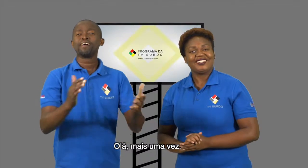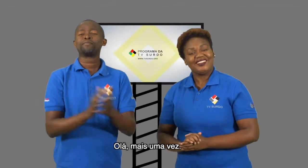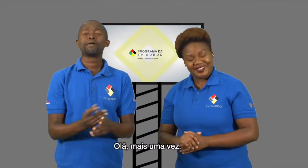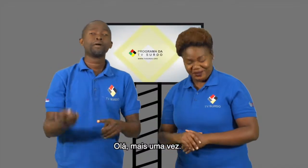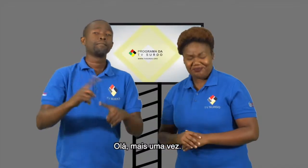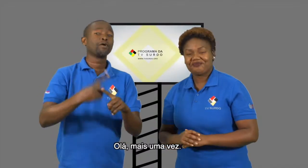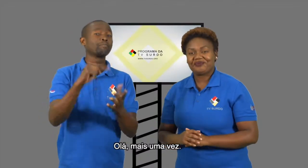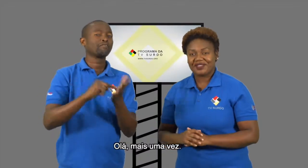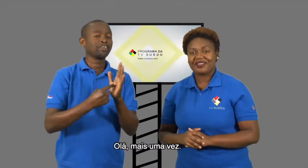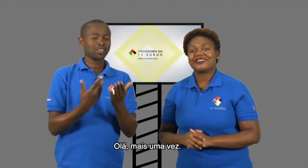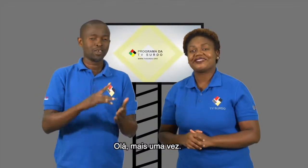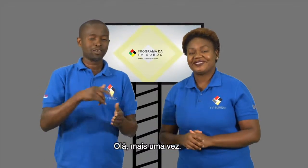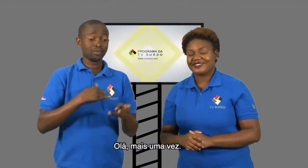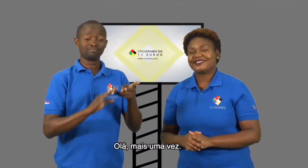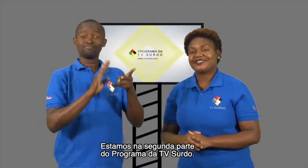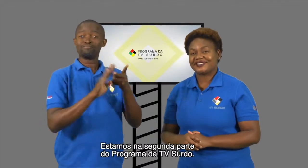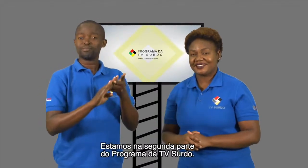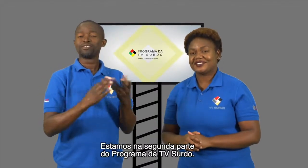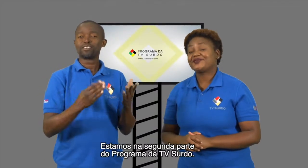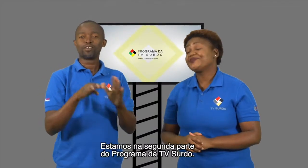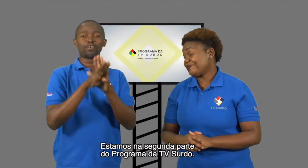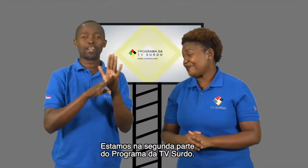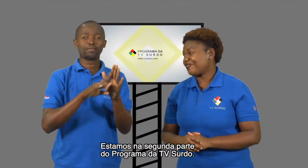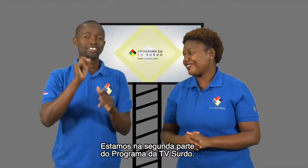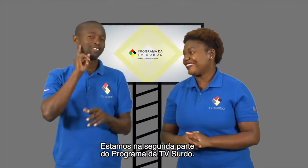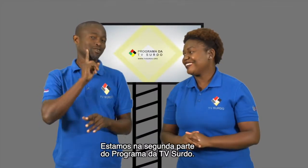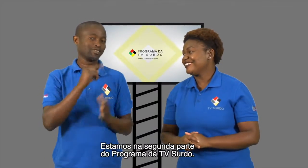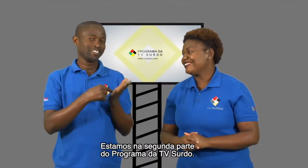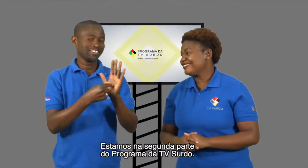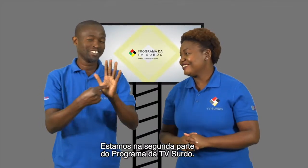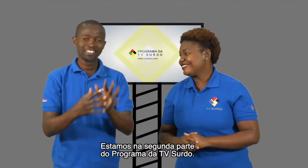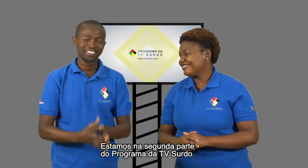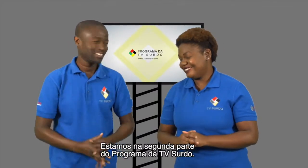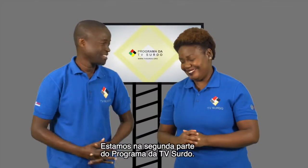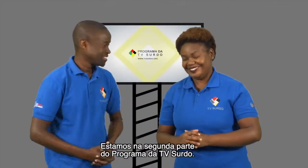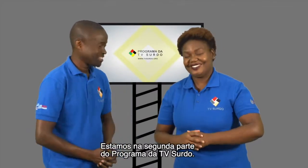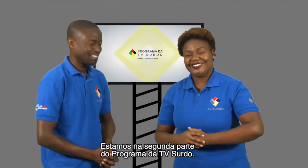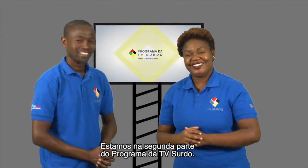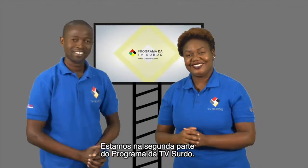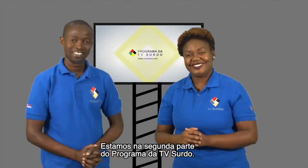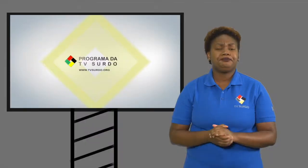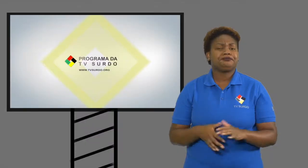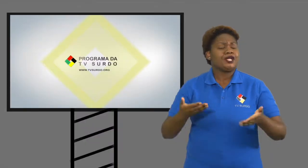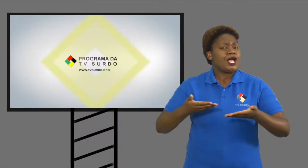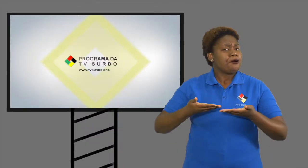Olá, mais uma vez. Estamos na segunda parte do programa da TV Surdo.